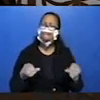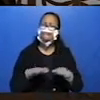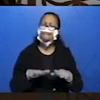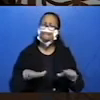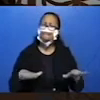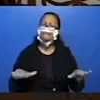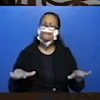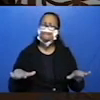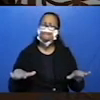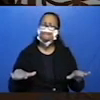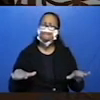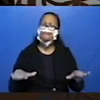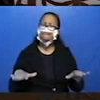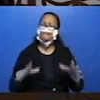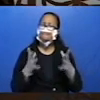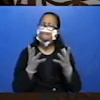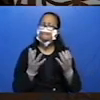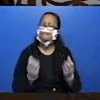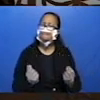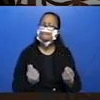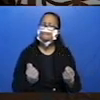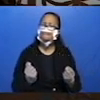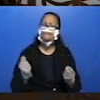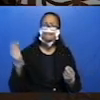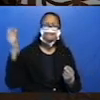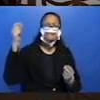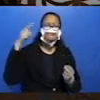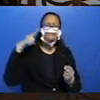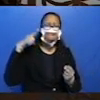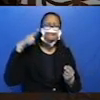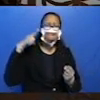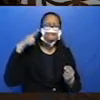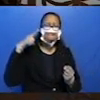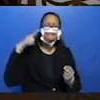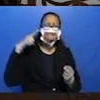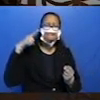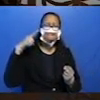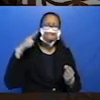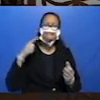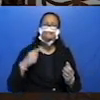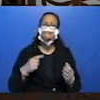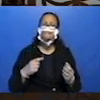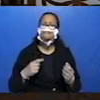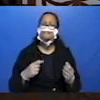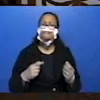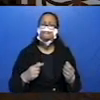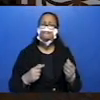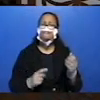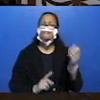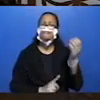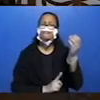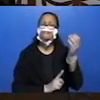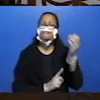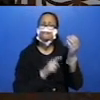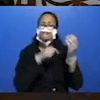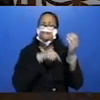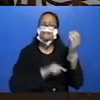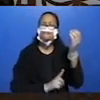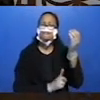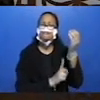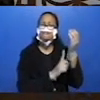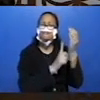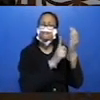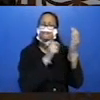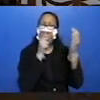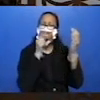Qual parte absorve a luz solar? Qual parte conduz a água e os nutrientes até a folha? Se tiver